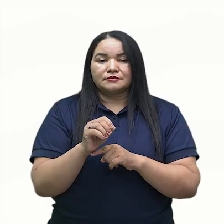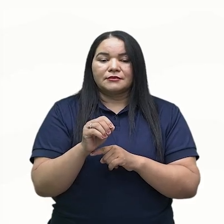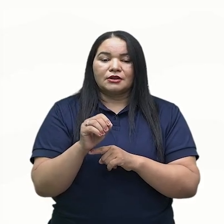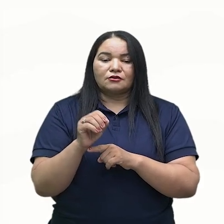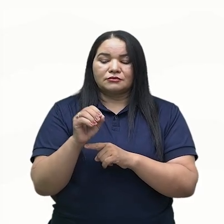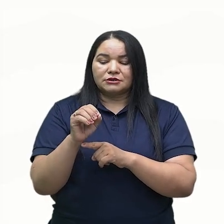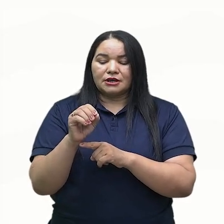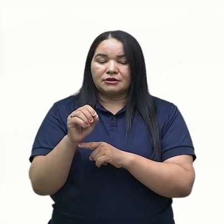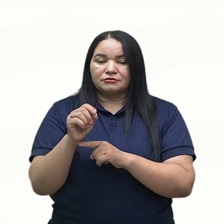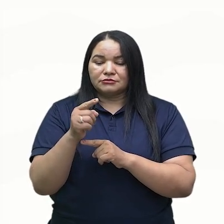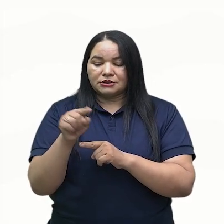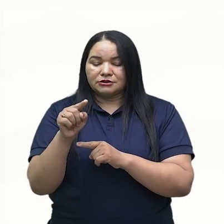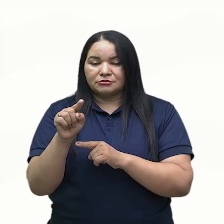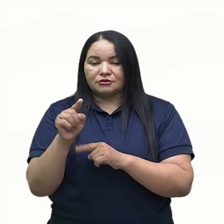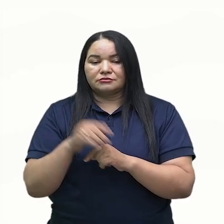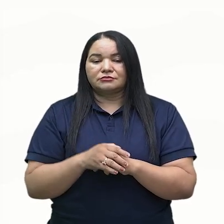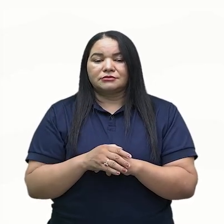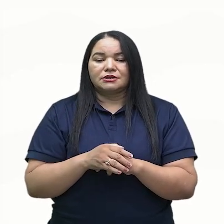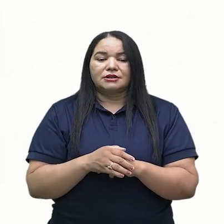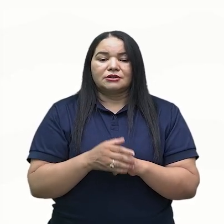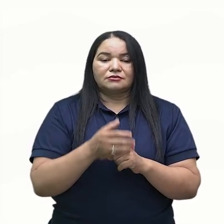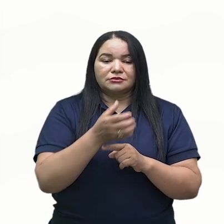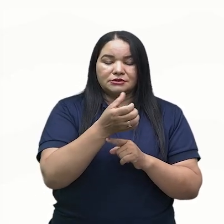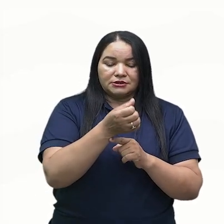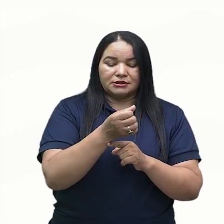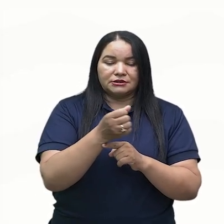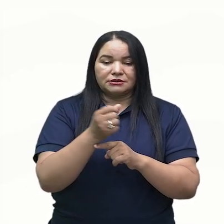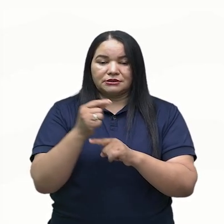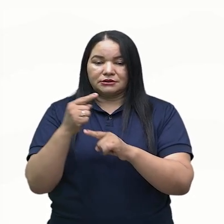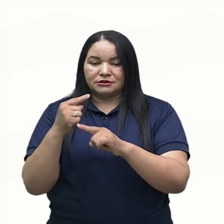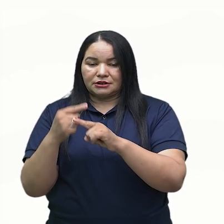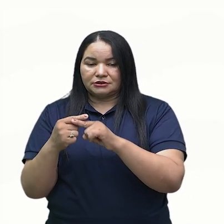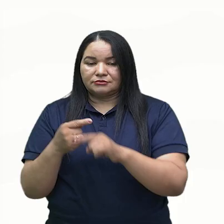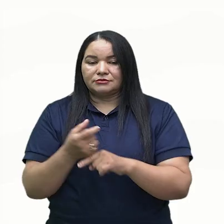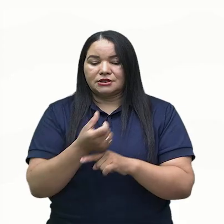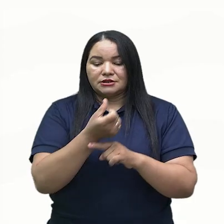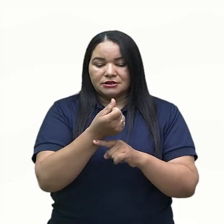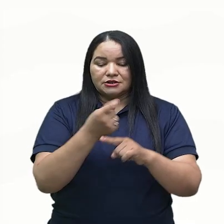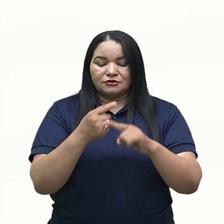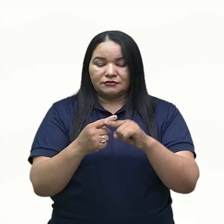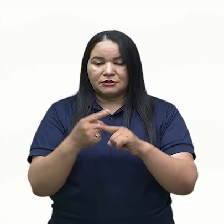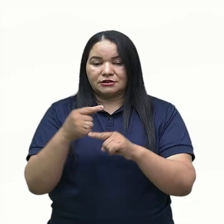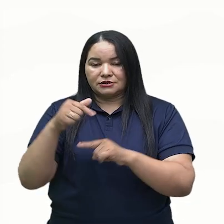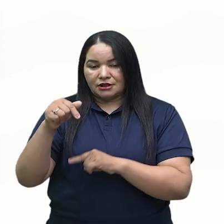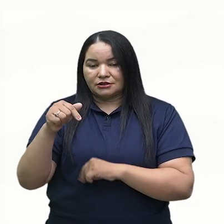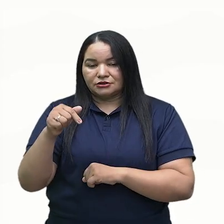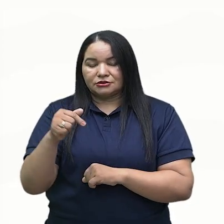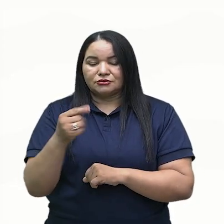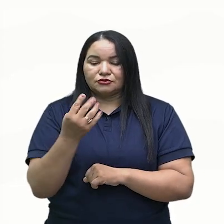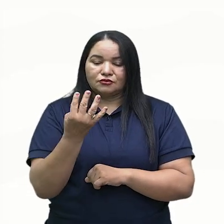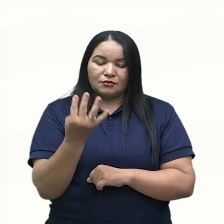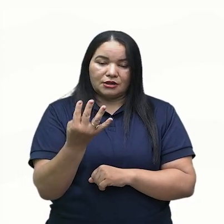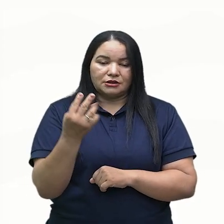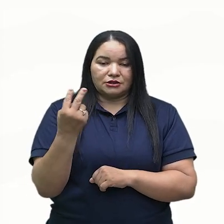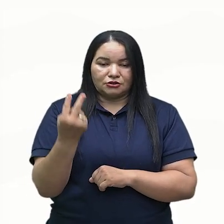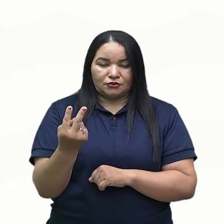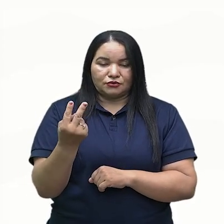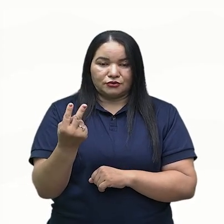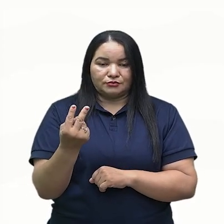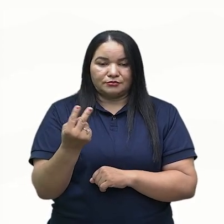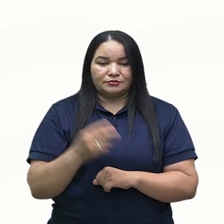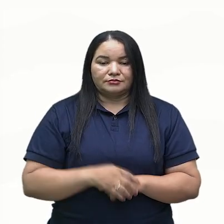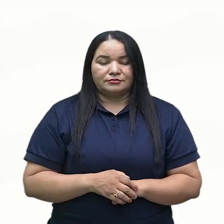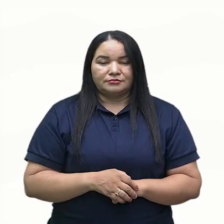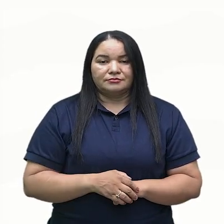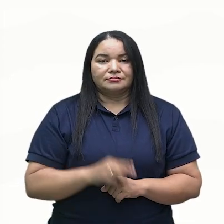eliminar o zero do decimal. Quem é que sobra? 6 e 7, ou seja, 6 vezes 7 é